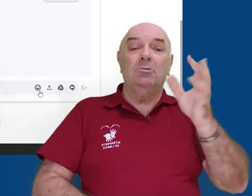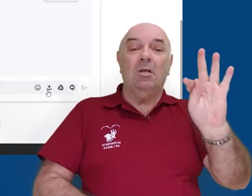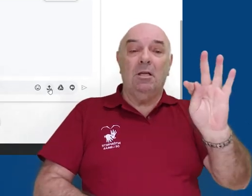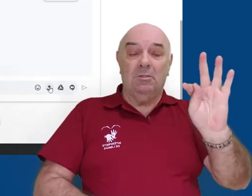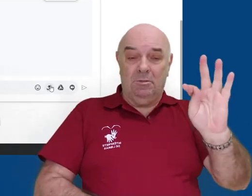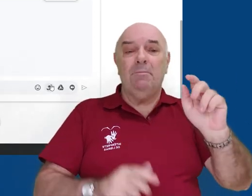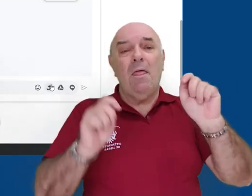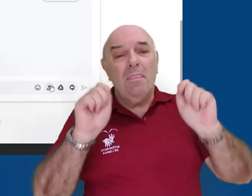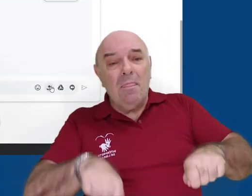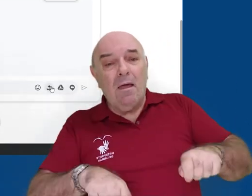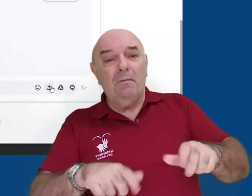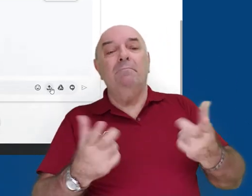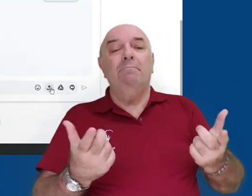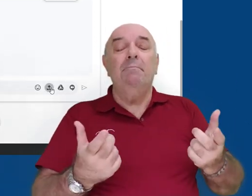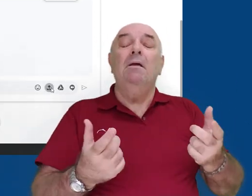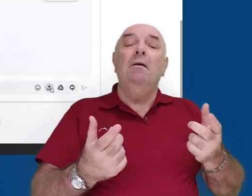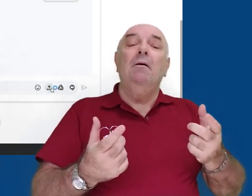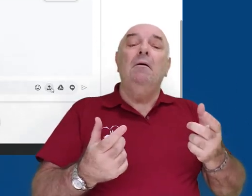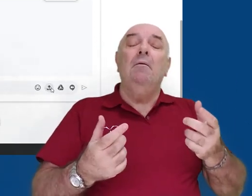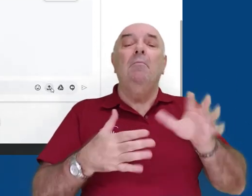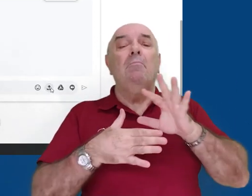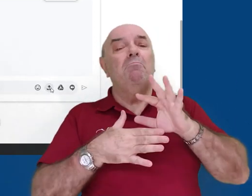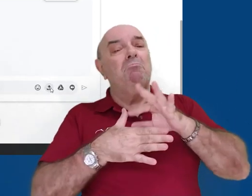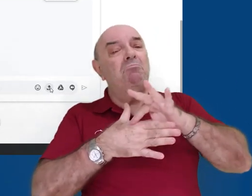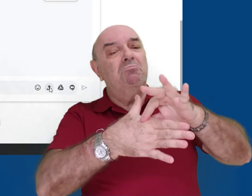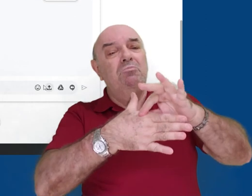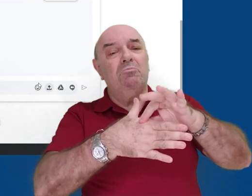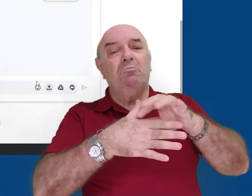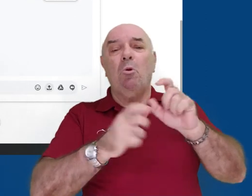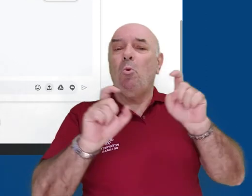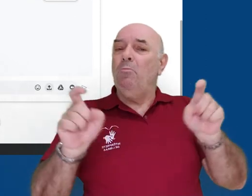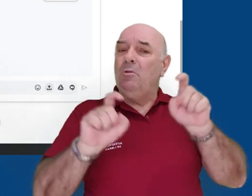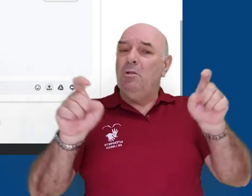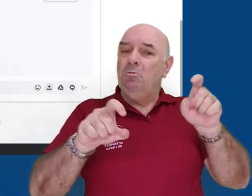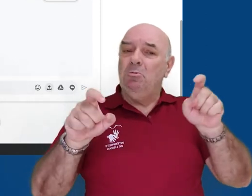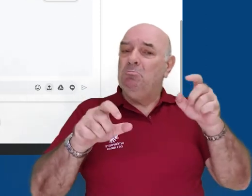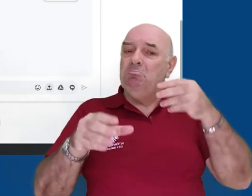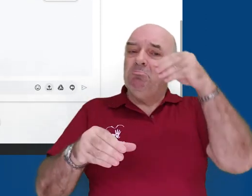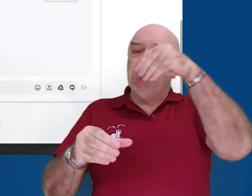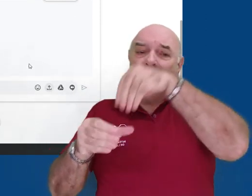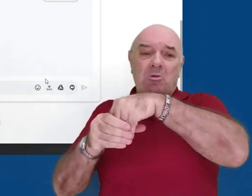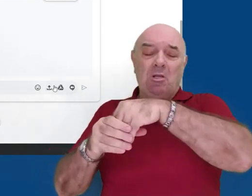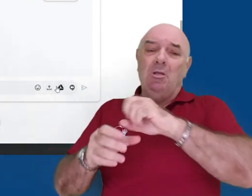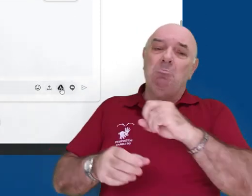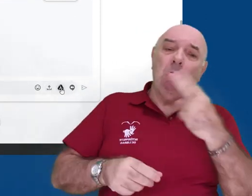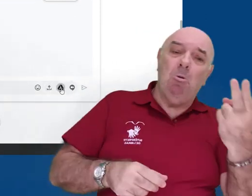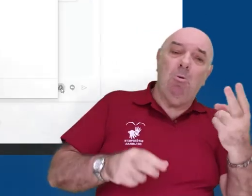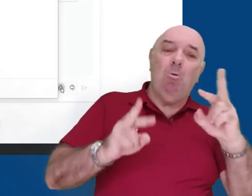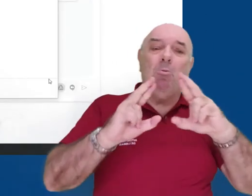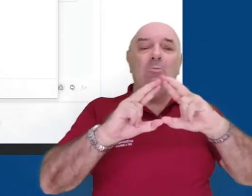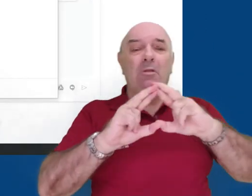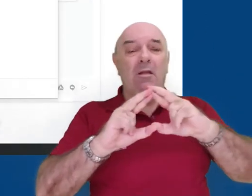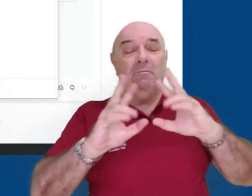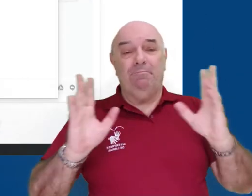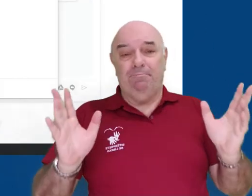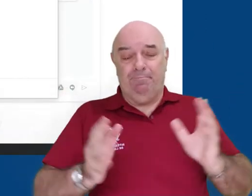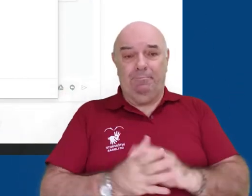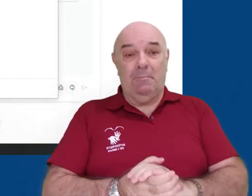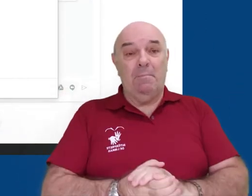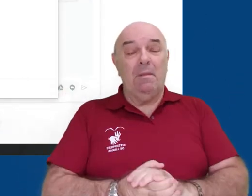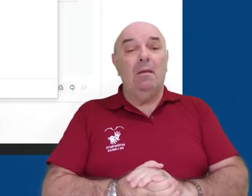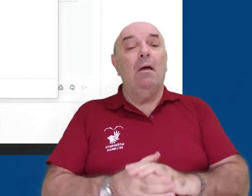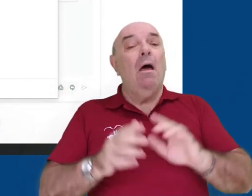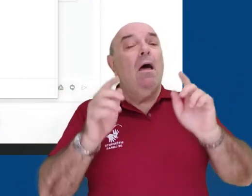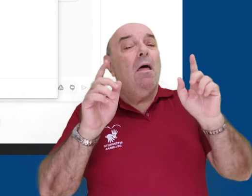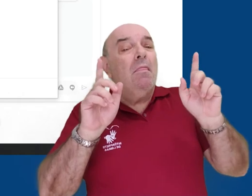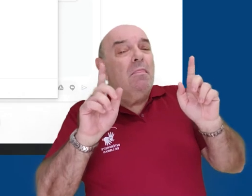No Google Chat, nós também podemos enviar arquivos do nosso computador ou que estejam no nosso